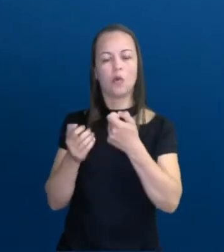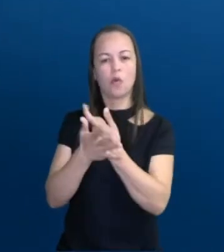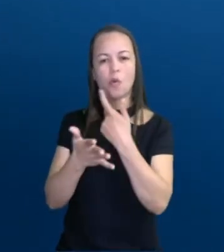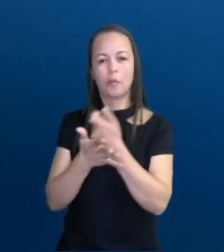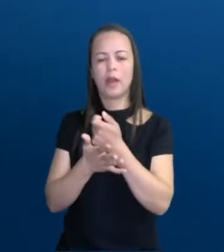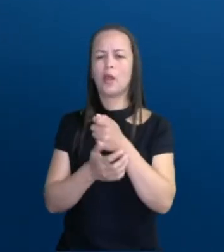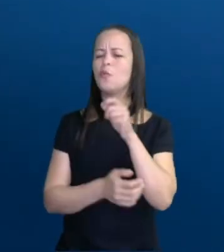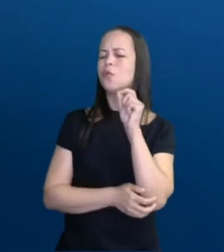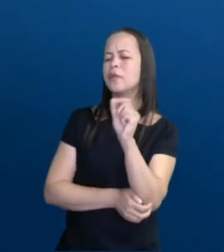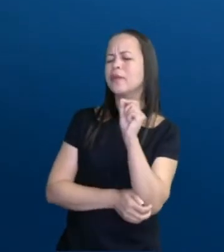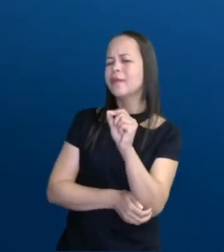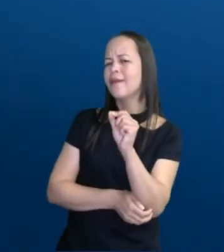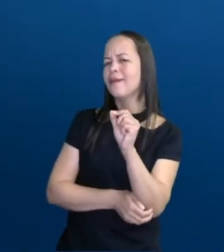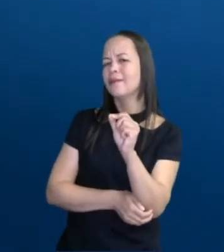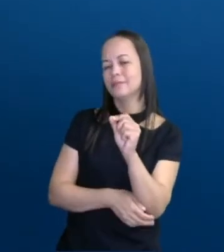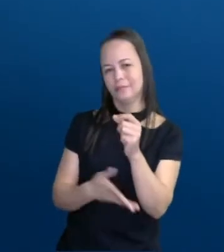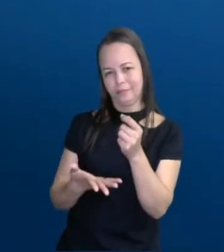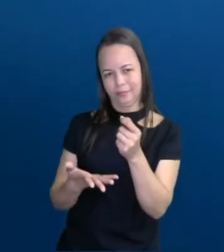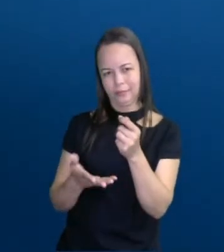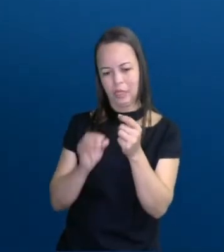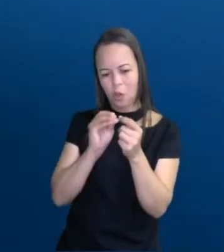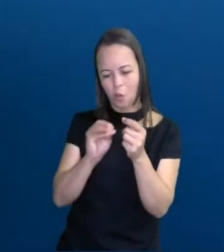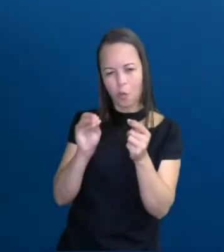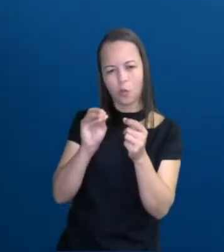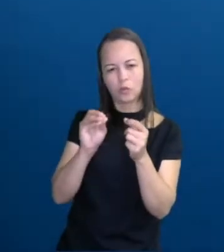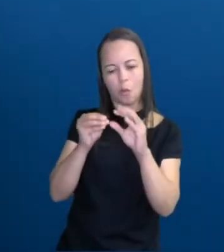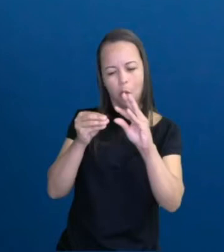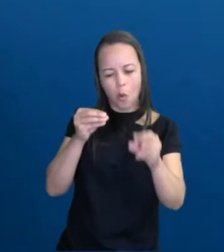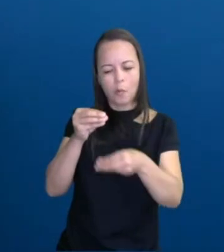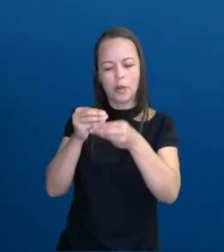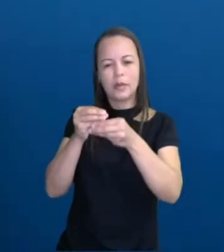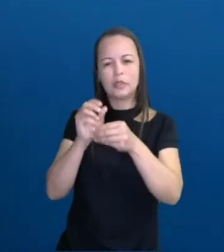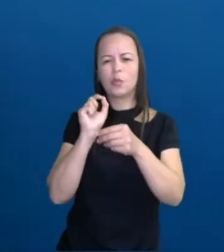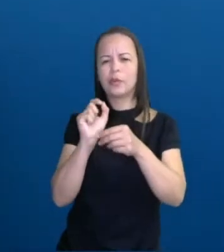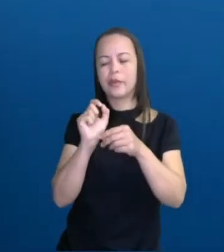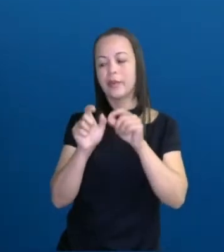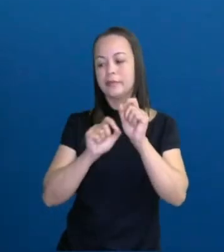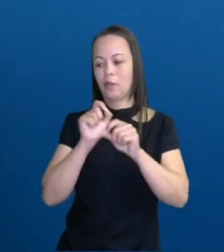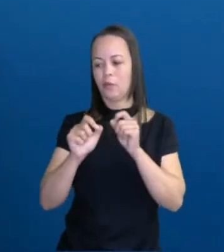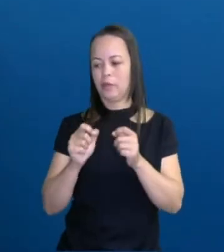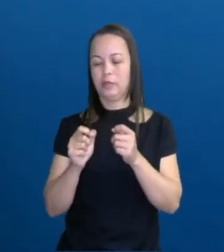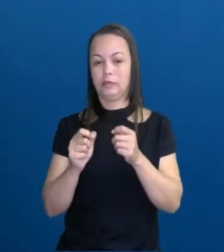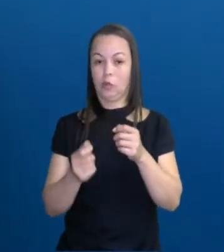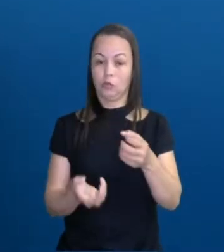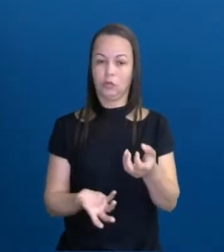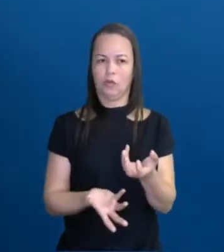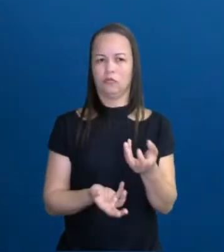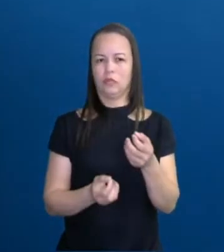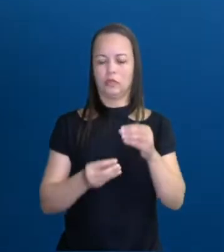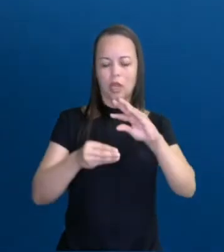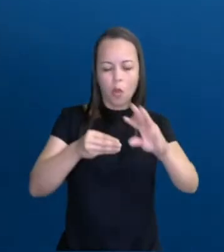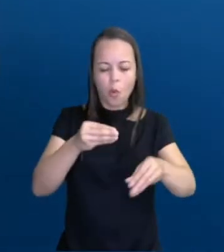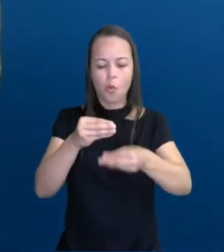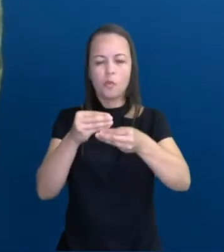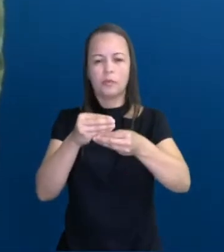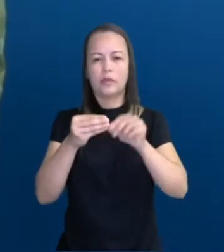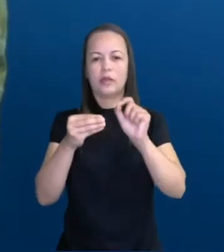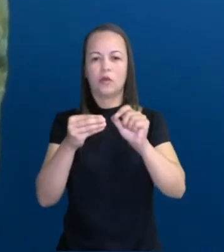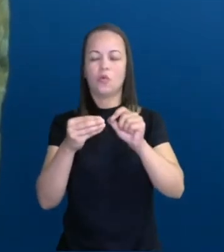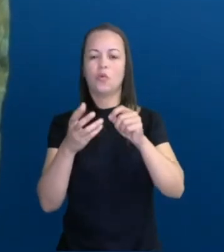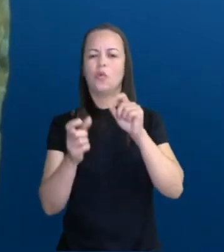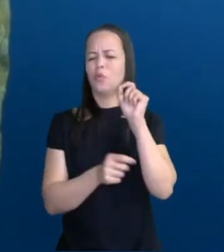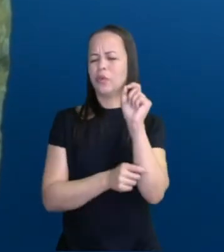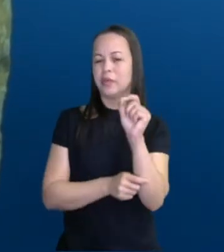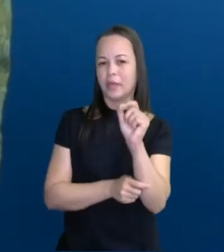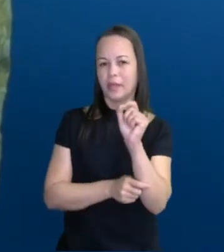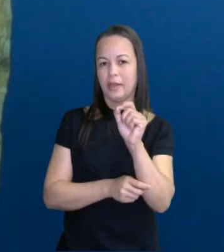o quê? Comprou o quê? Então, todas as vezes que você conseguir encaixar após o verbo a pergunta